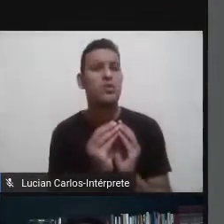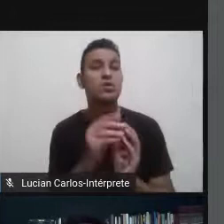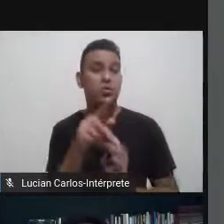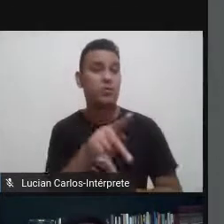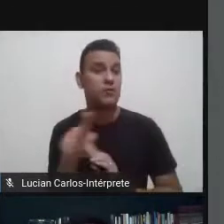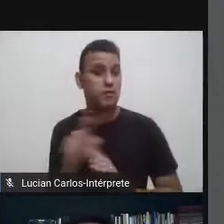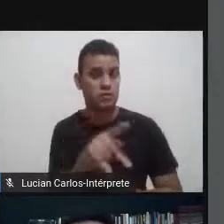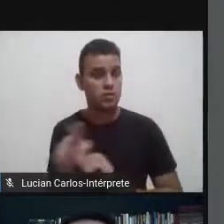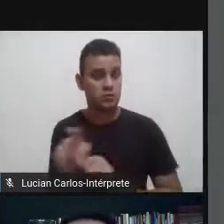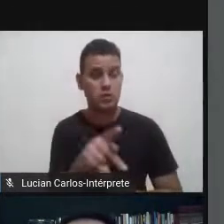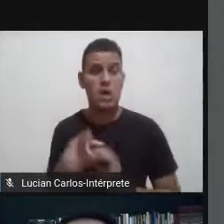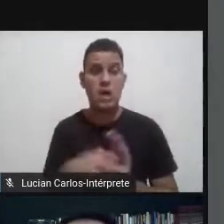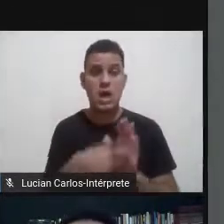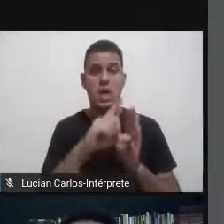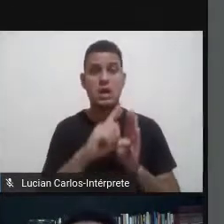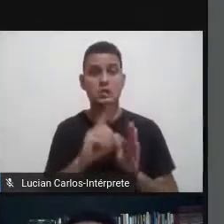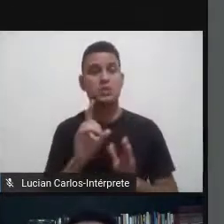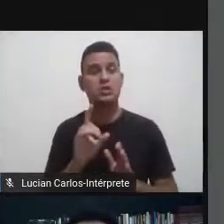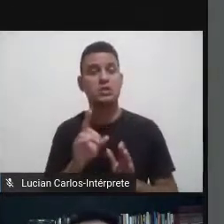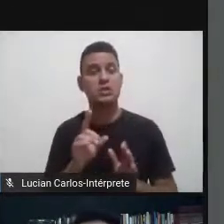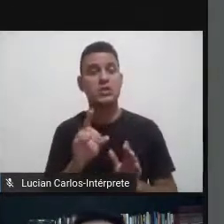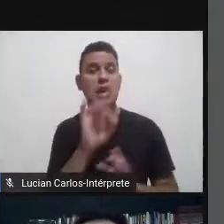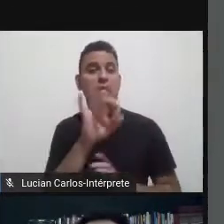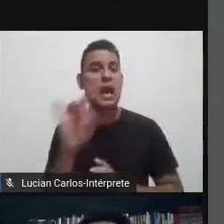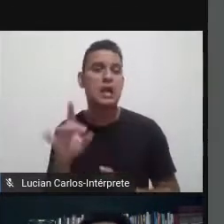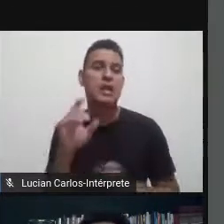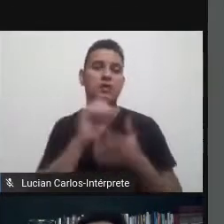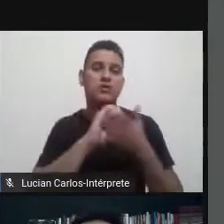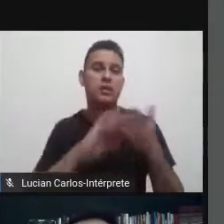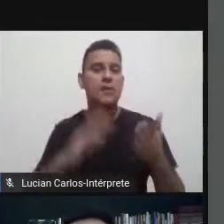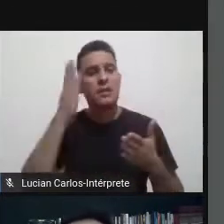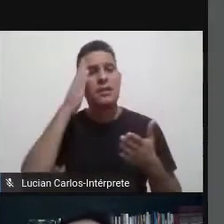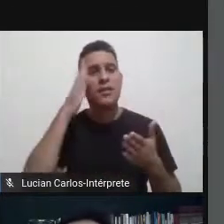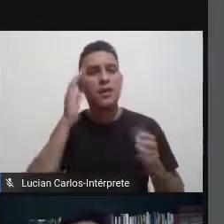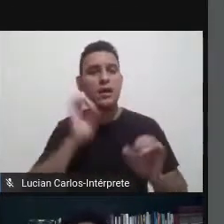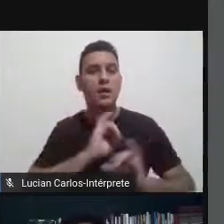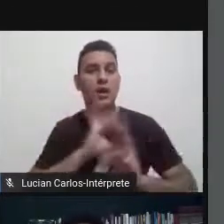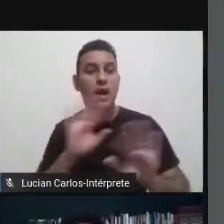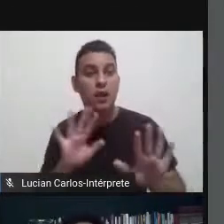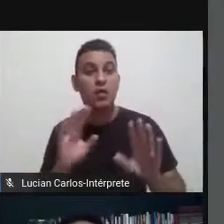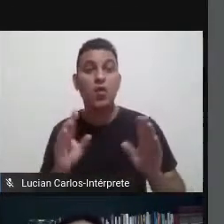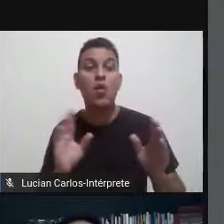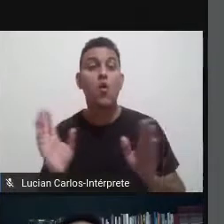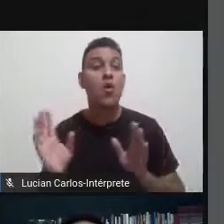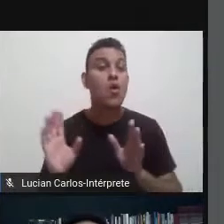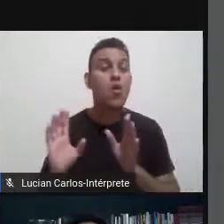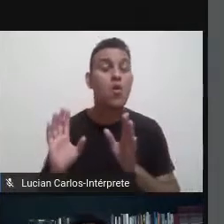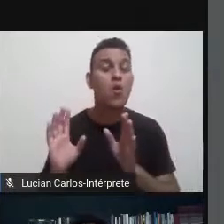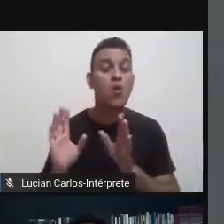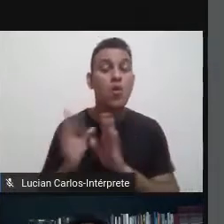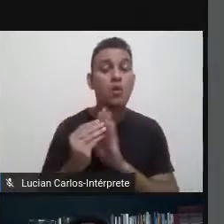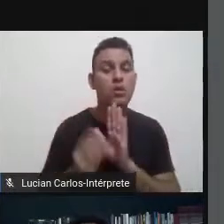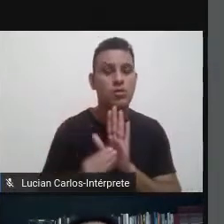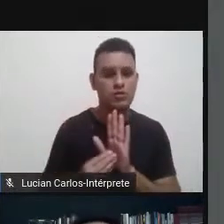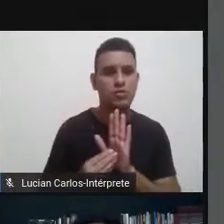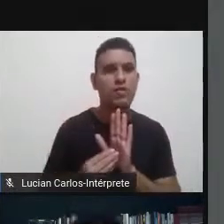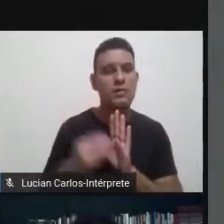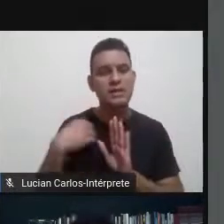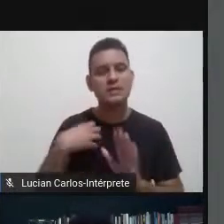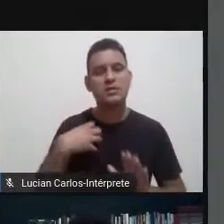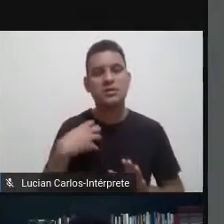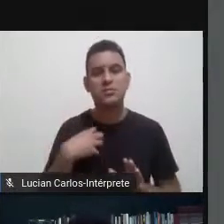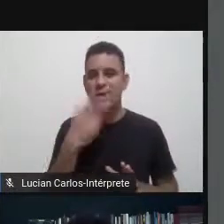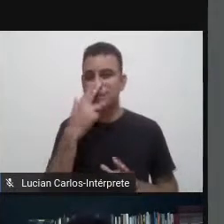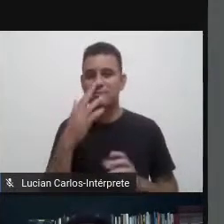professor antes de cada APNP, para que ele compreendesse o conteúdo e também se sentisse um pouco